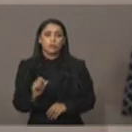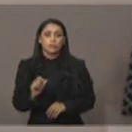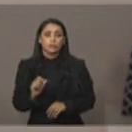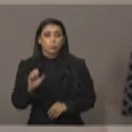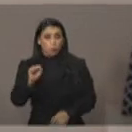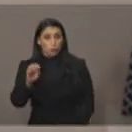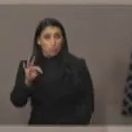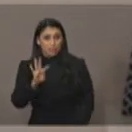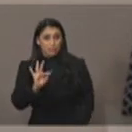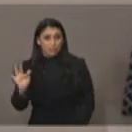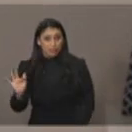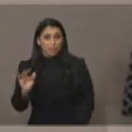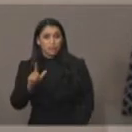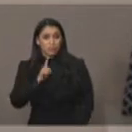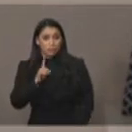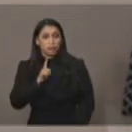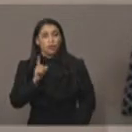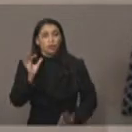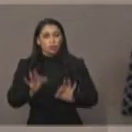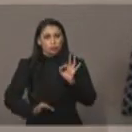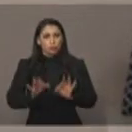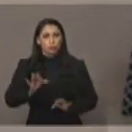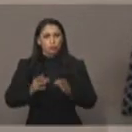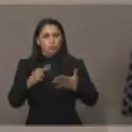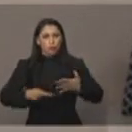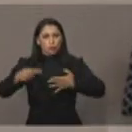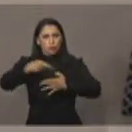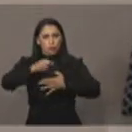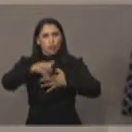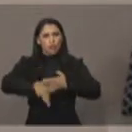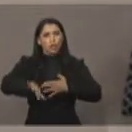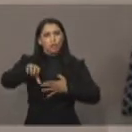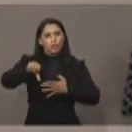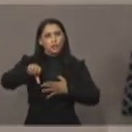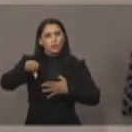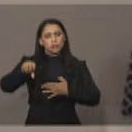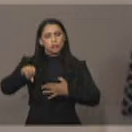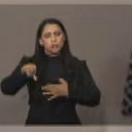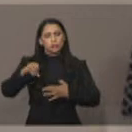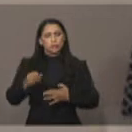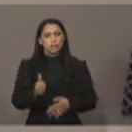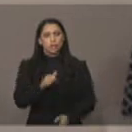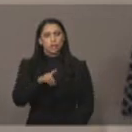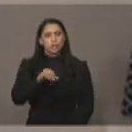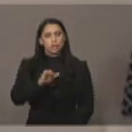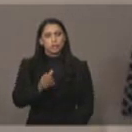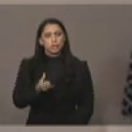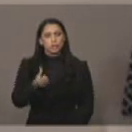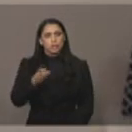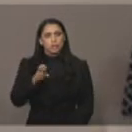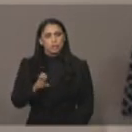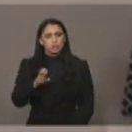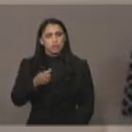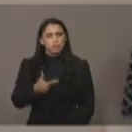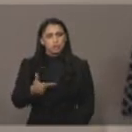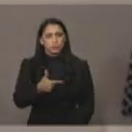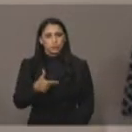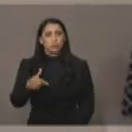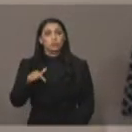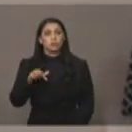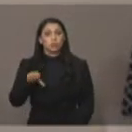Supremo Tribunal pontuou nos julgamentos da repercussão geral de tema 990 e da ADI 6529 a necessidade